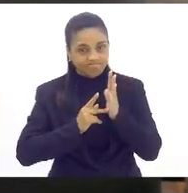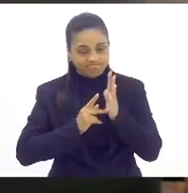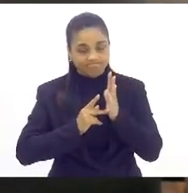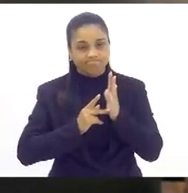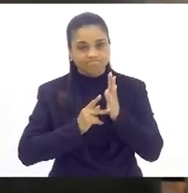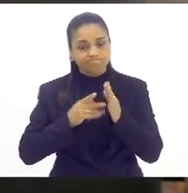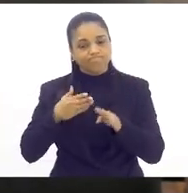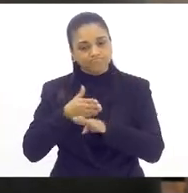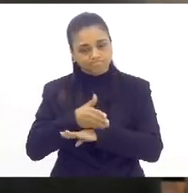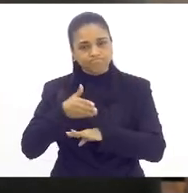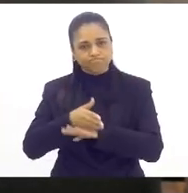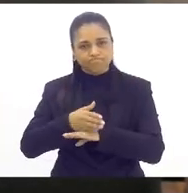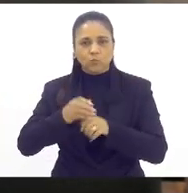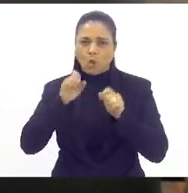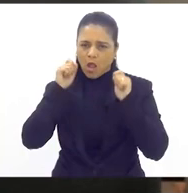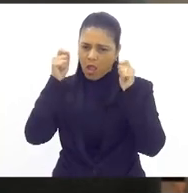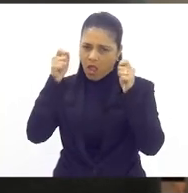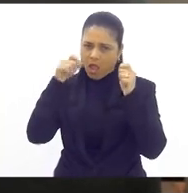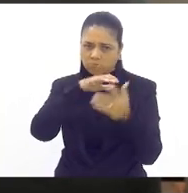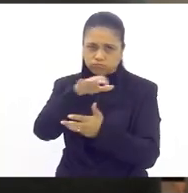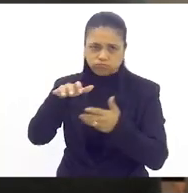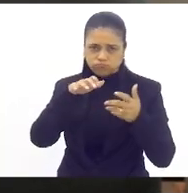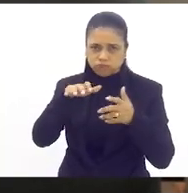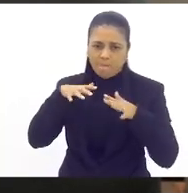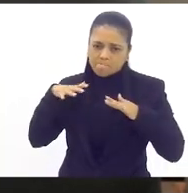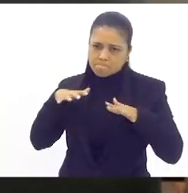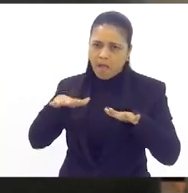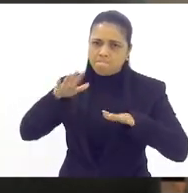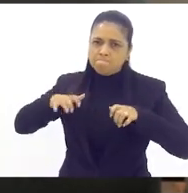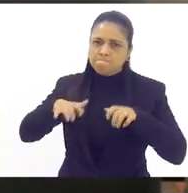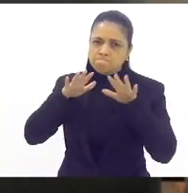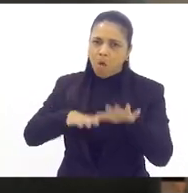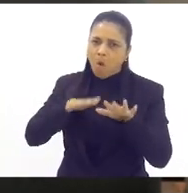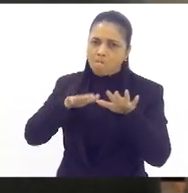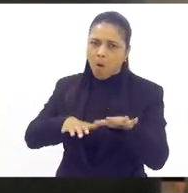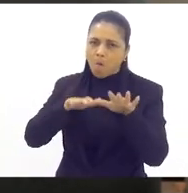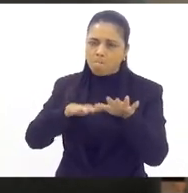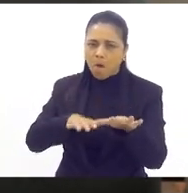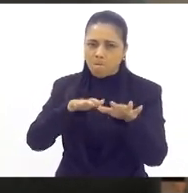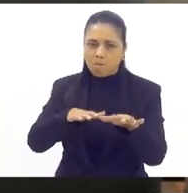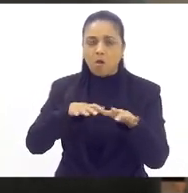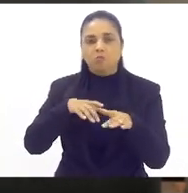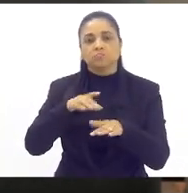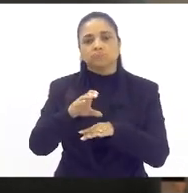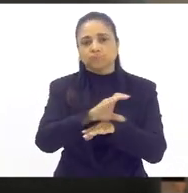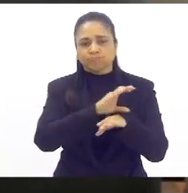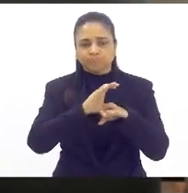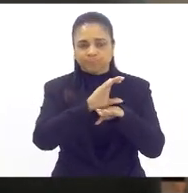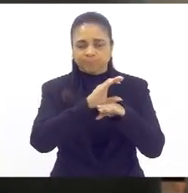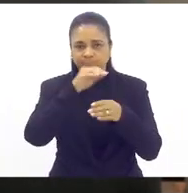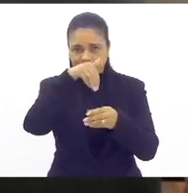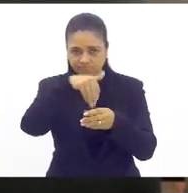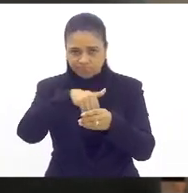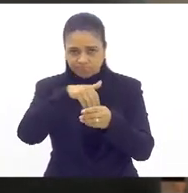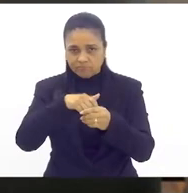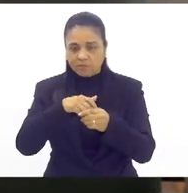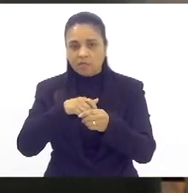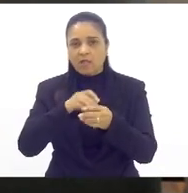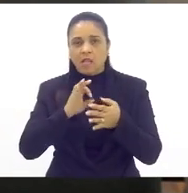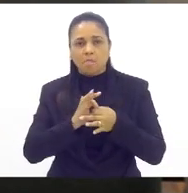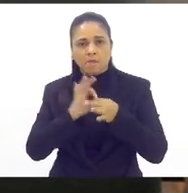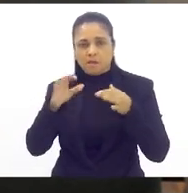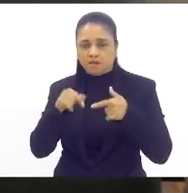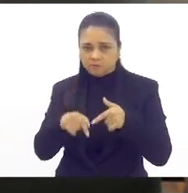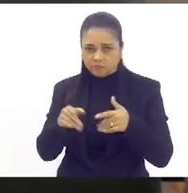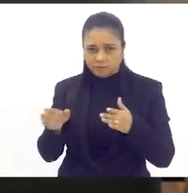presente nos atos de rua nas passeatas elegemos o conselho deliberativo que sim esse conselho está